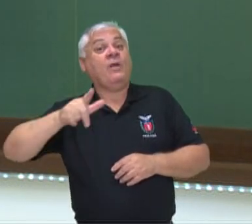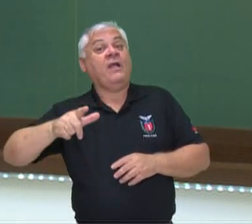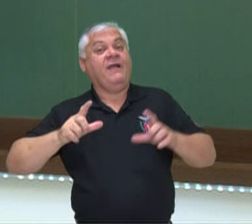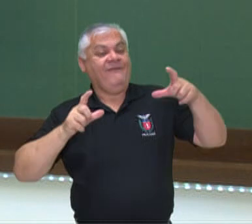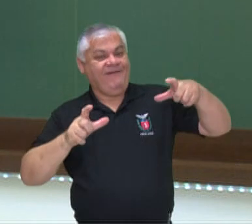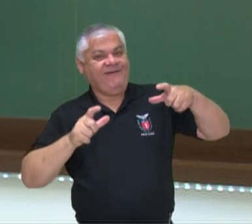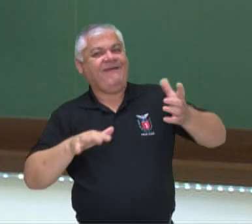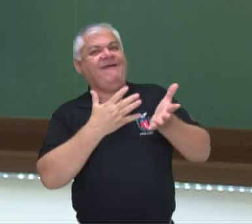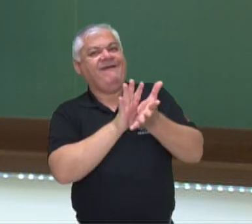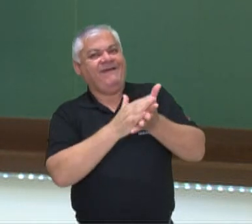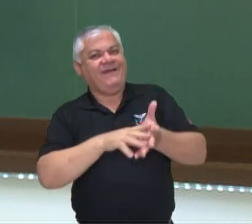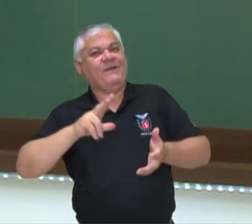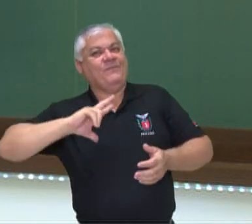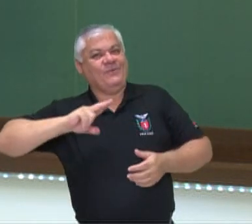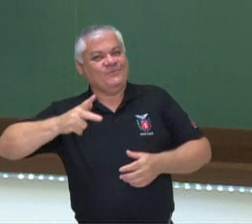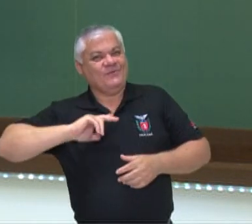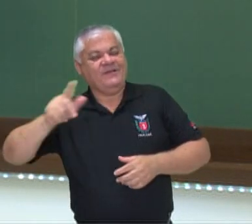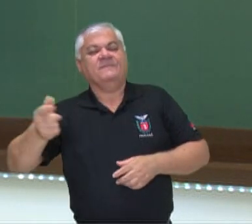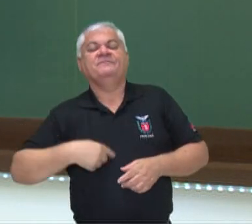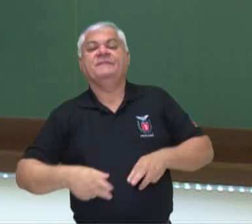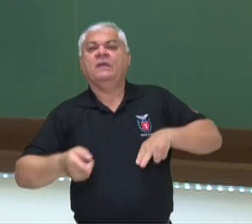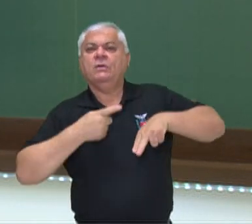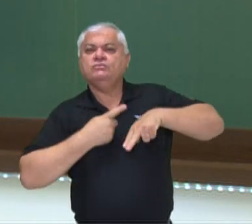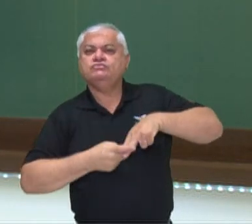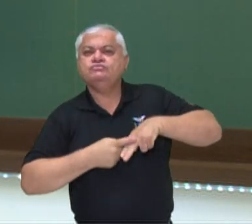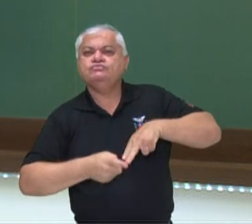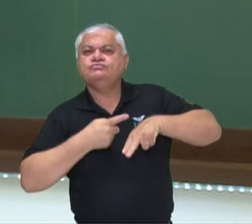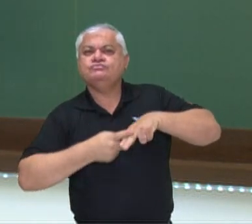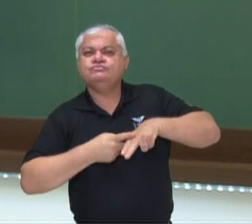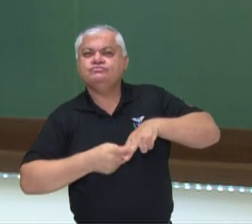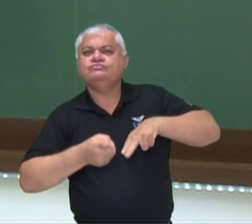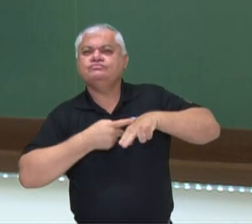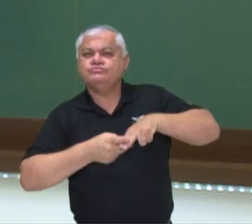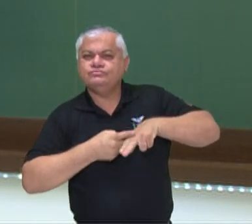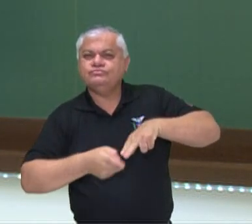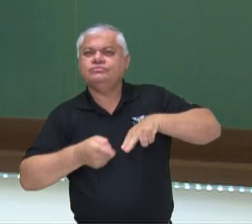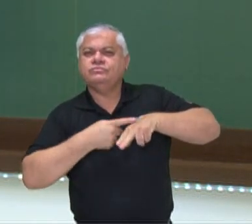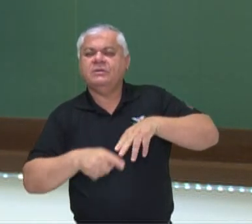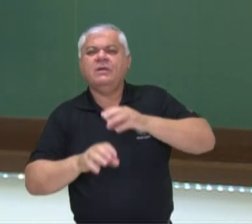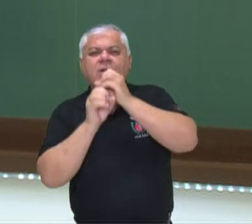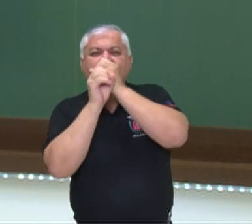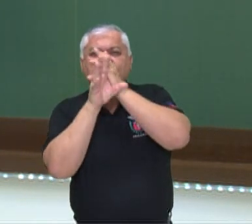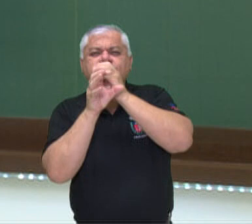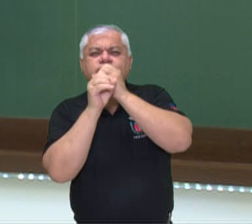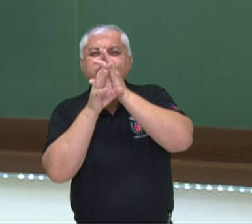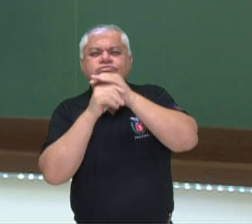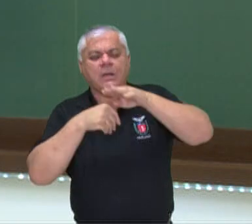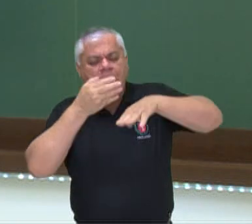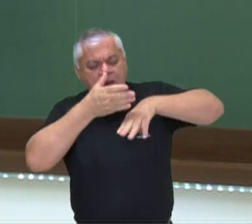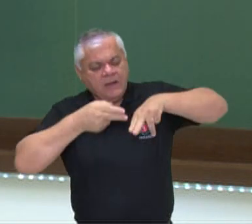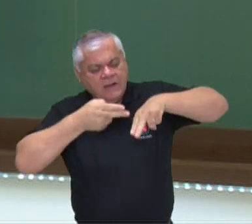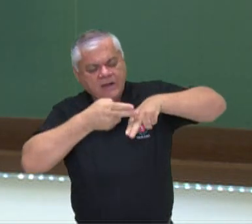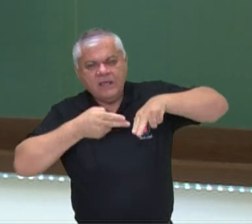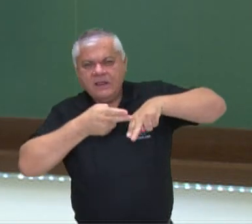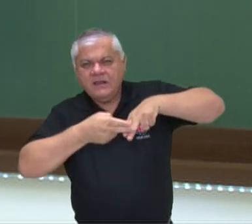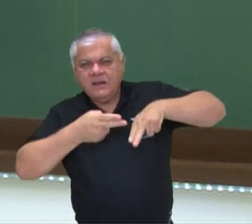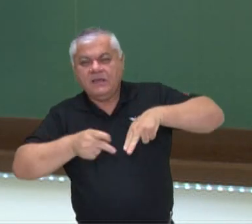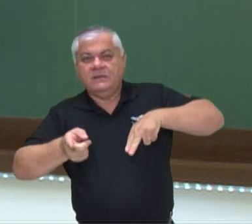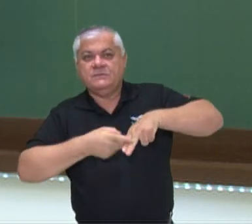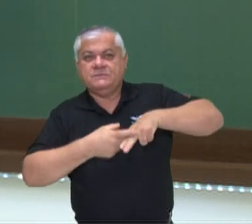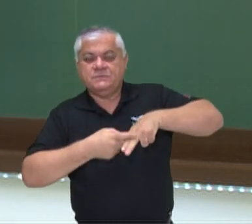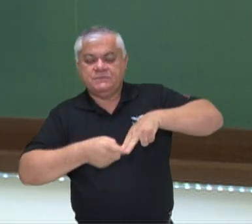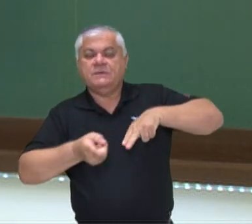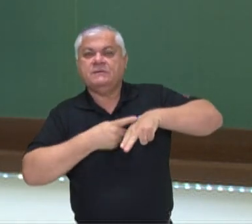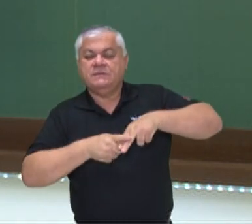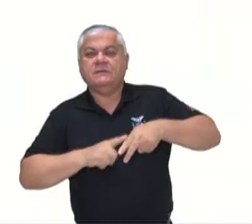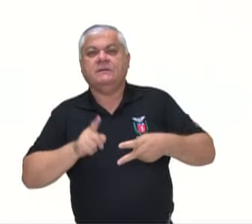O reco-reco, tá? Que é basicamente um bambu com fendas e você toca com uma varetinha. E